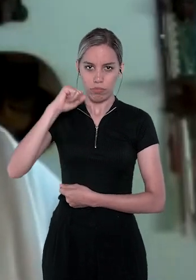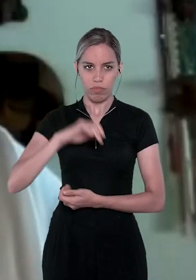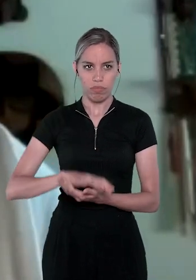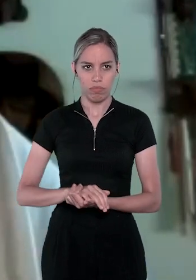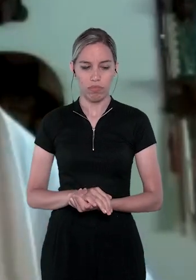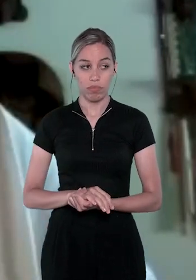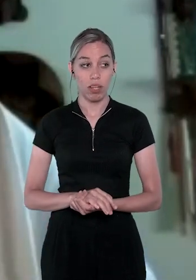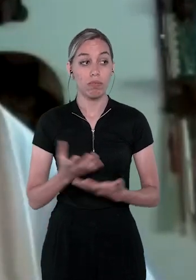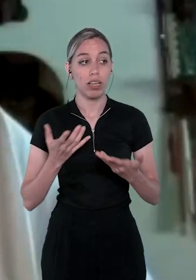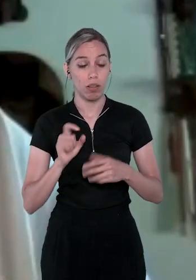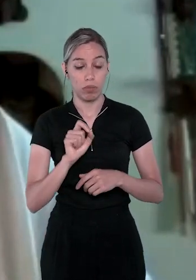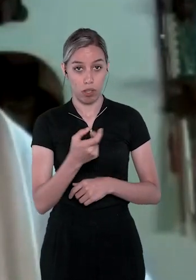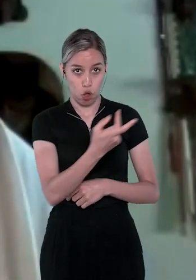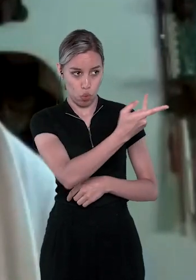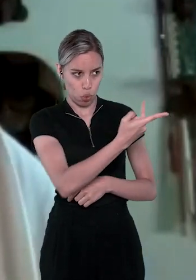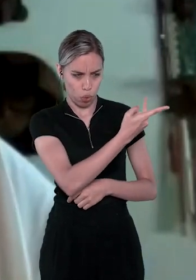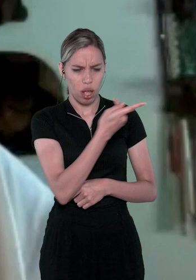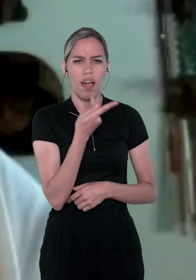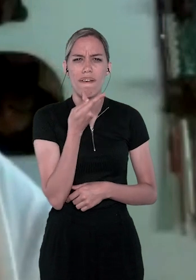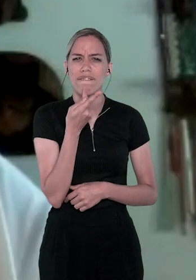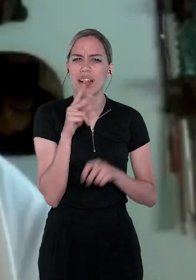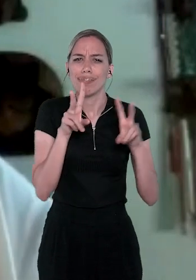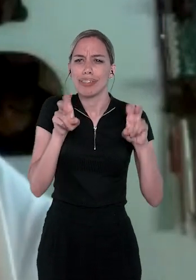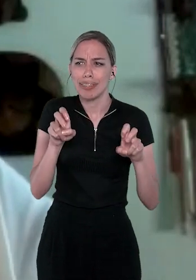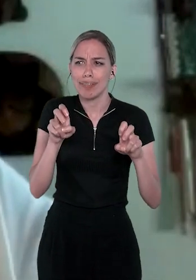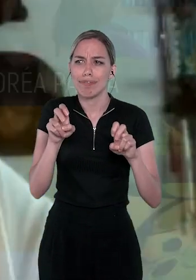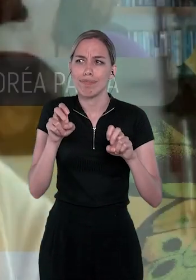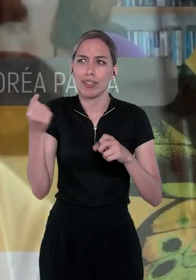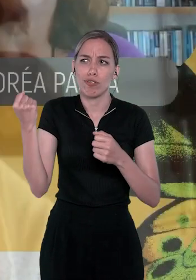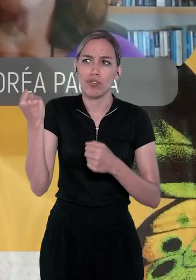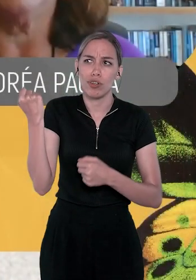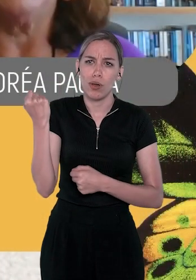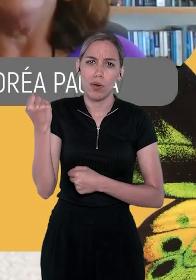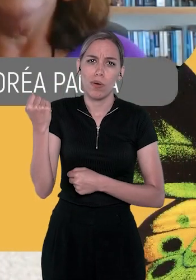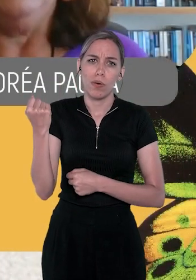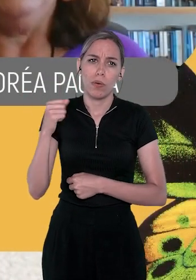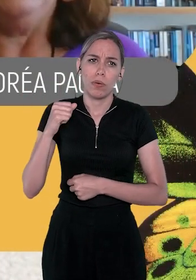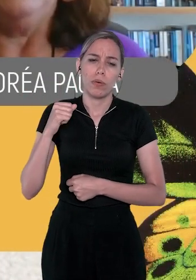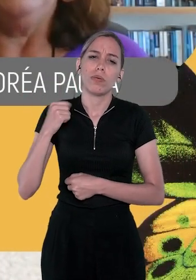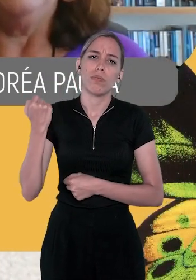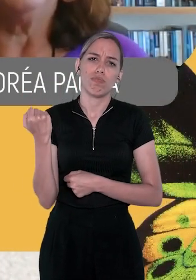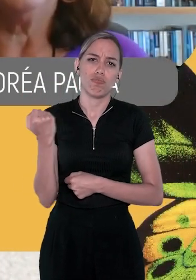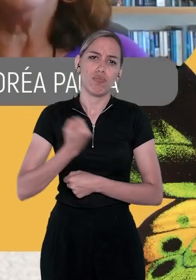ao suicídio, porque isso, sim, é uma coisa nova na vivência humana.